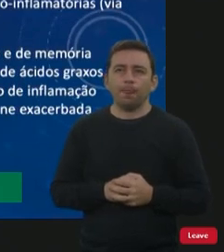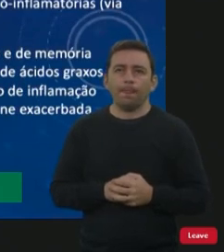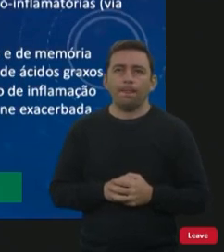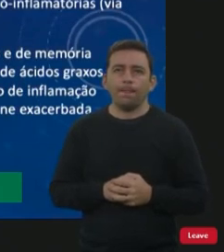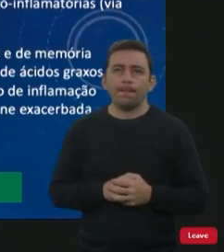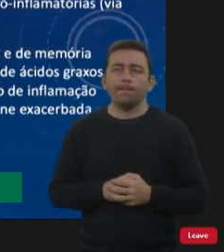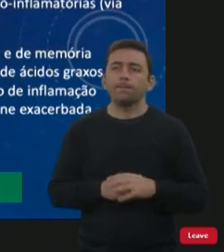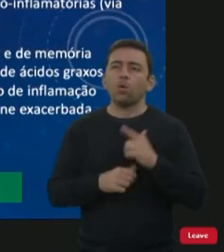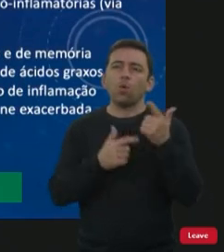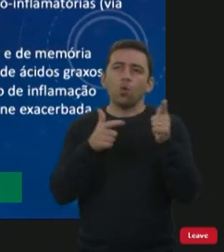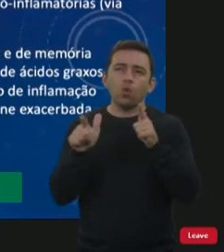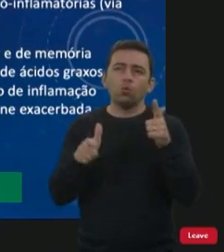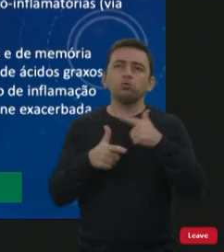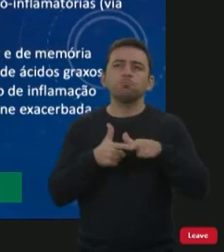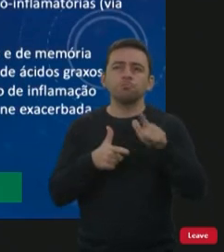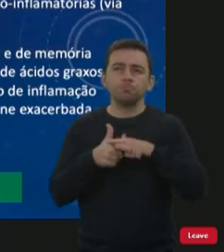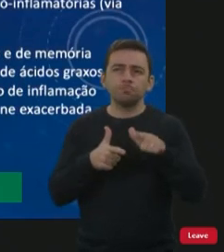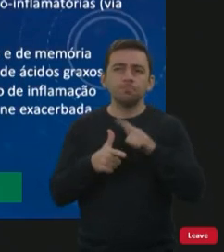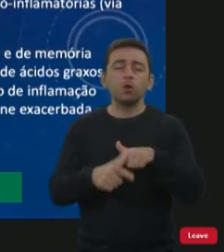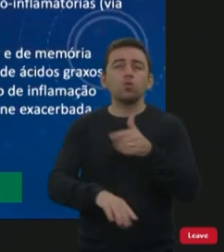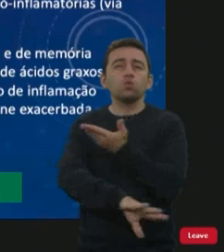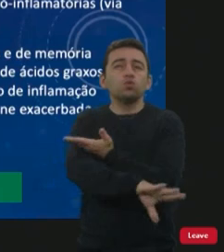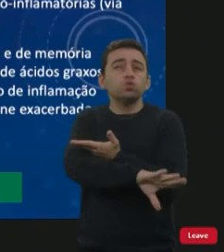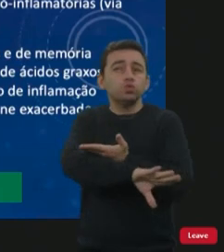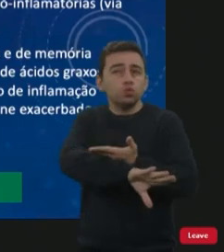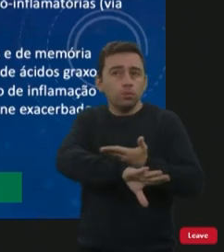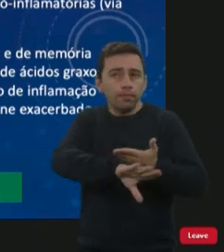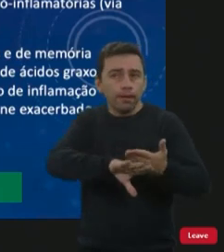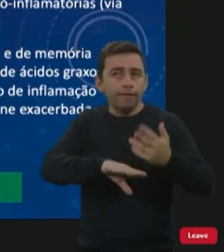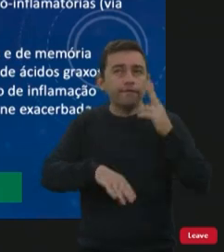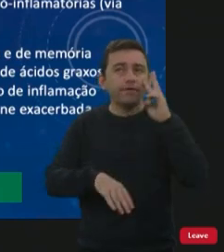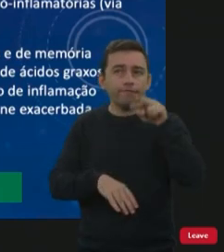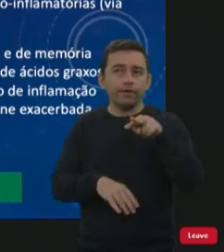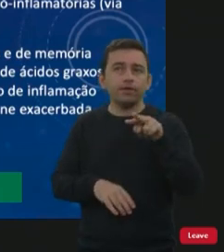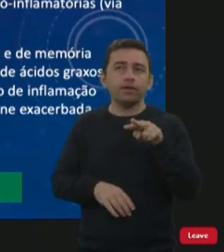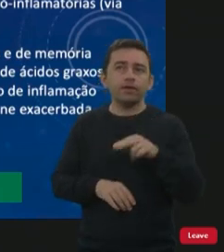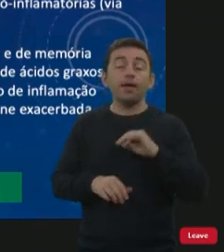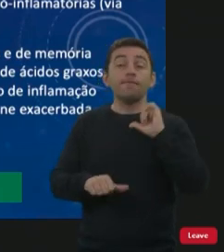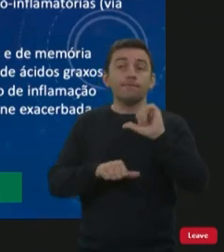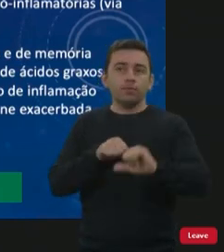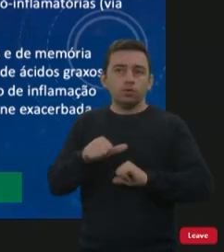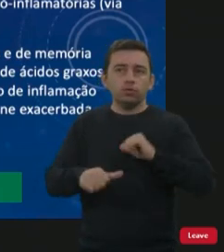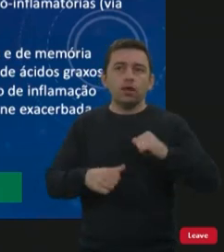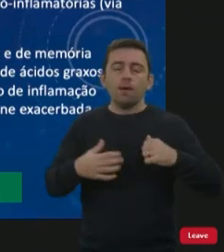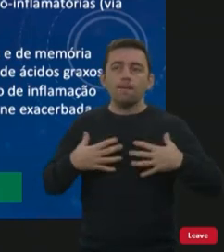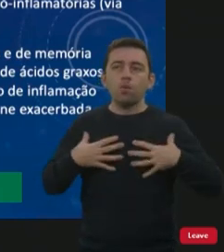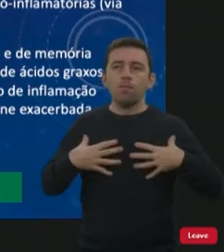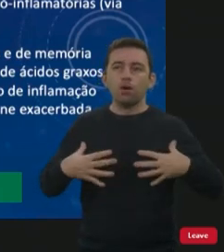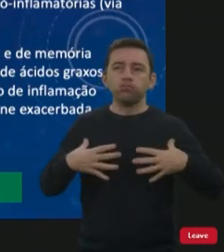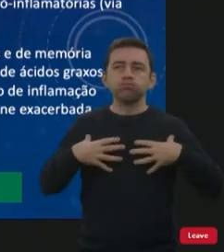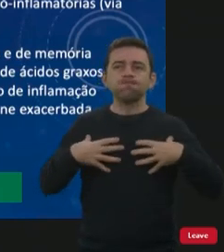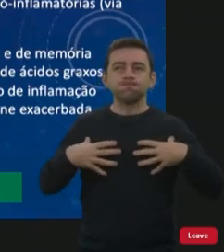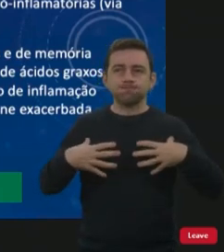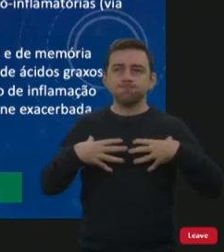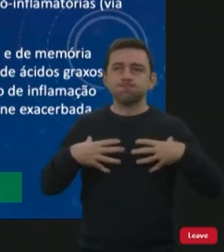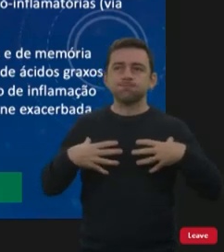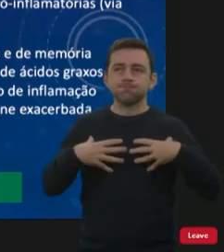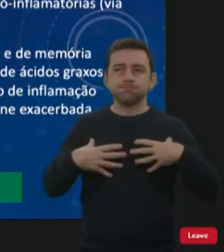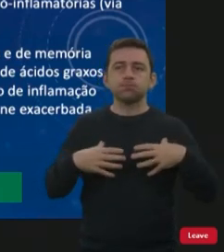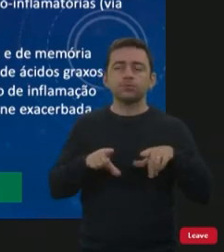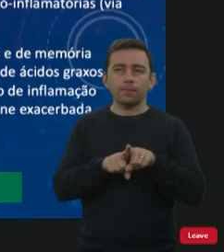Outros comprometimentos que a gente costuma ver, né? Alterações pulmonares, né?